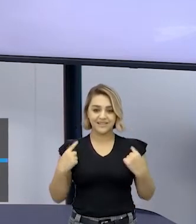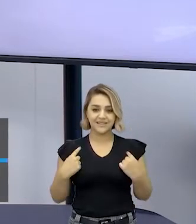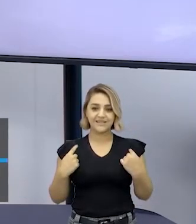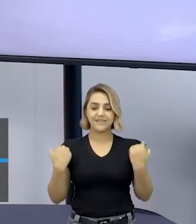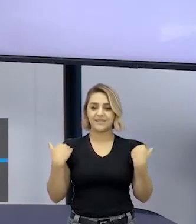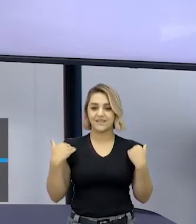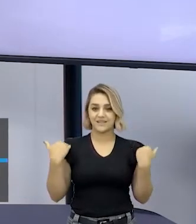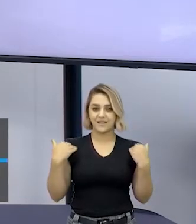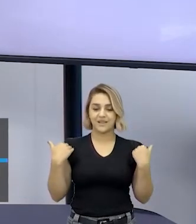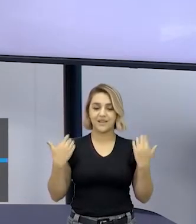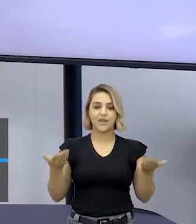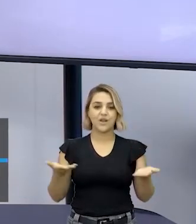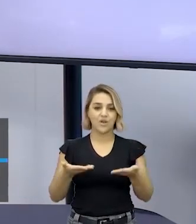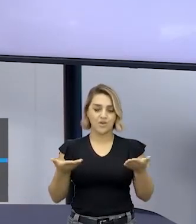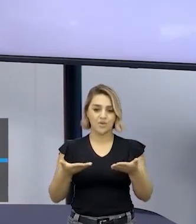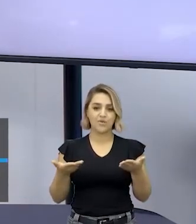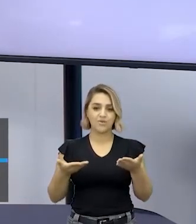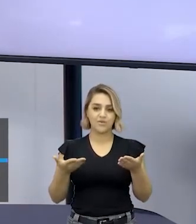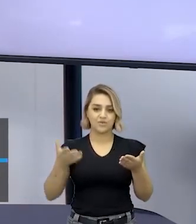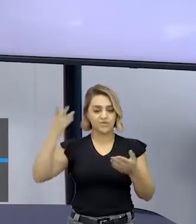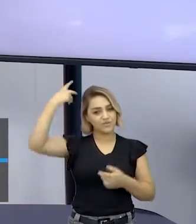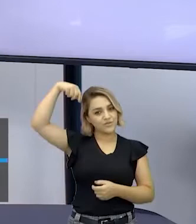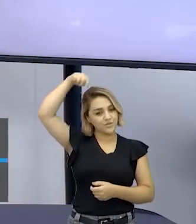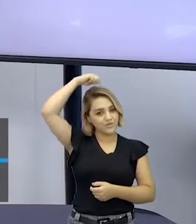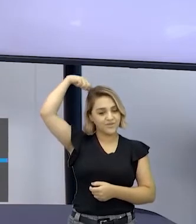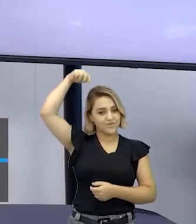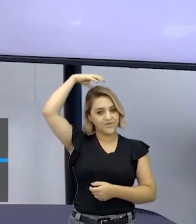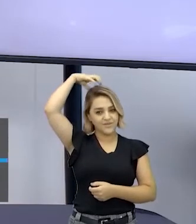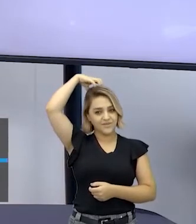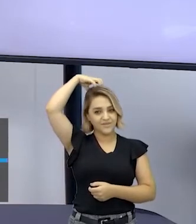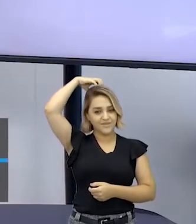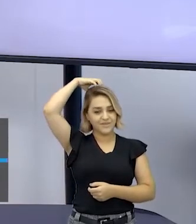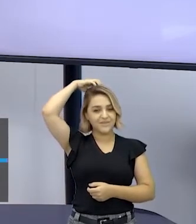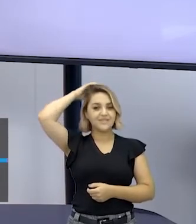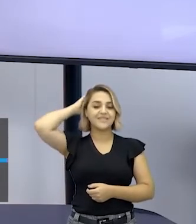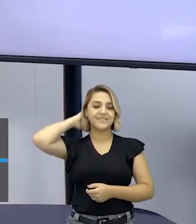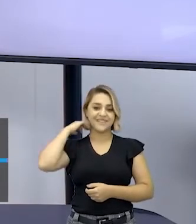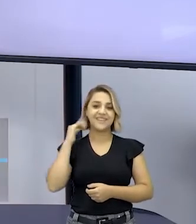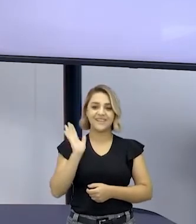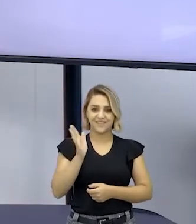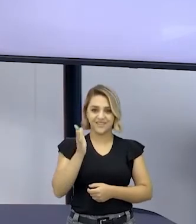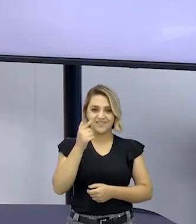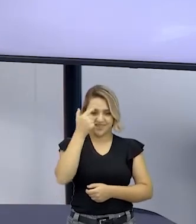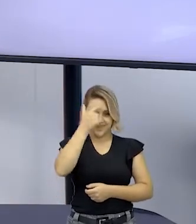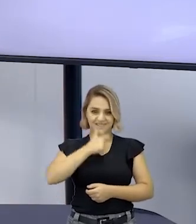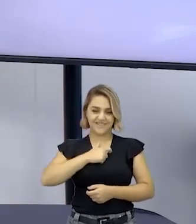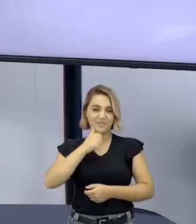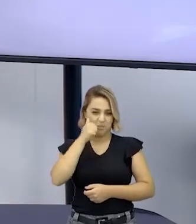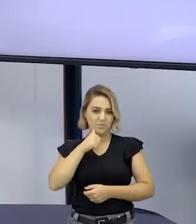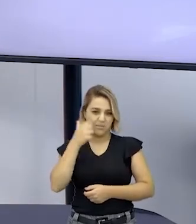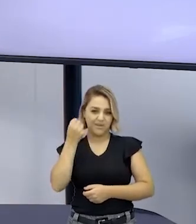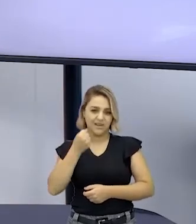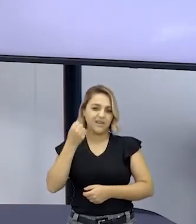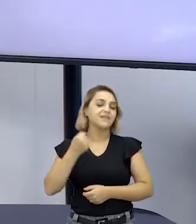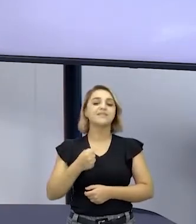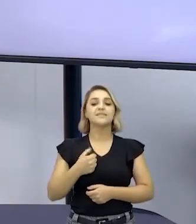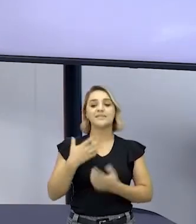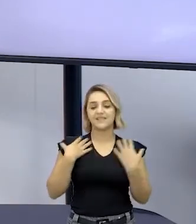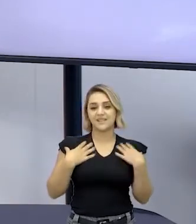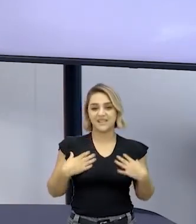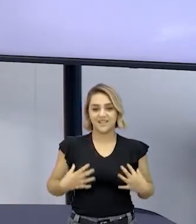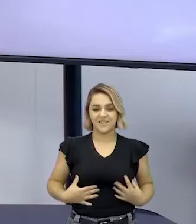eles presos. Em coque, formato de coque. Já falei que eu sou branca, né? Tô perdida hoje. Hoje eu estou com uma